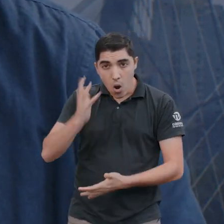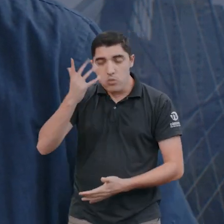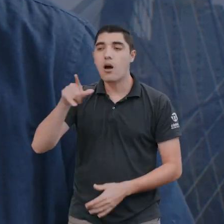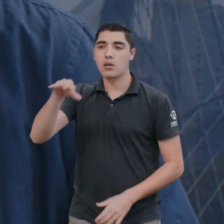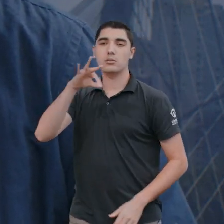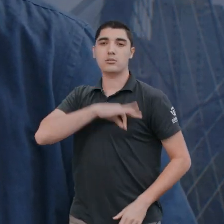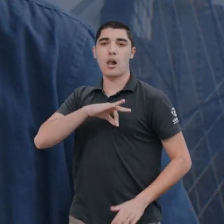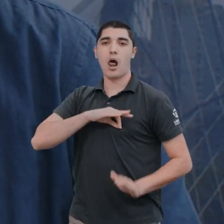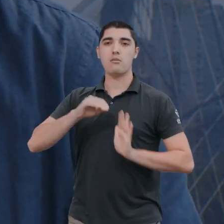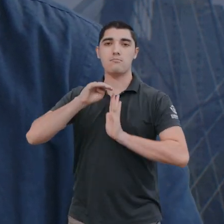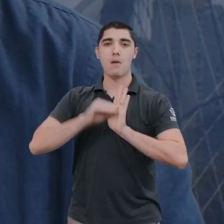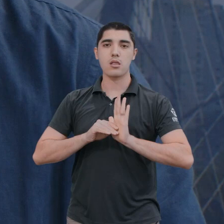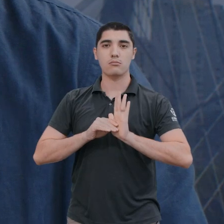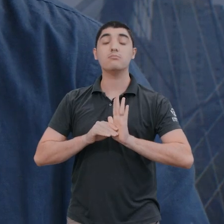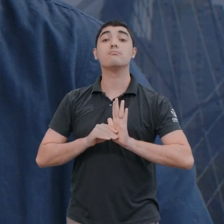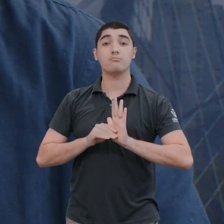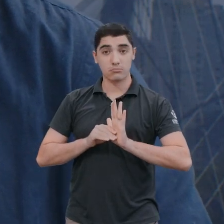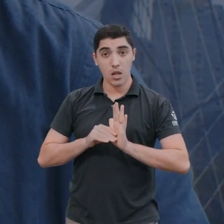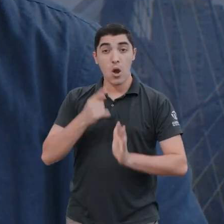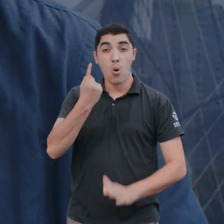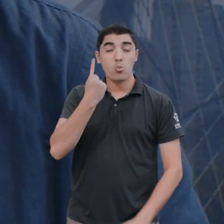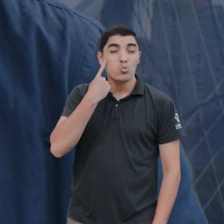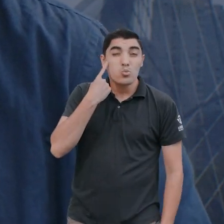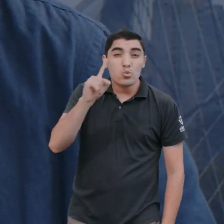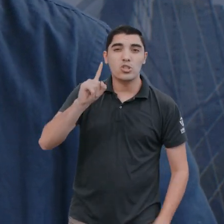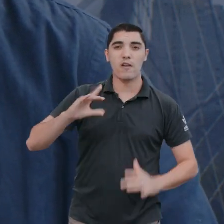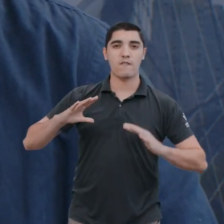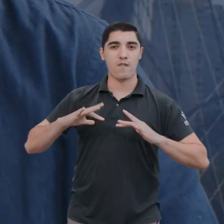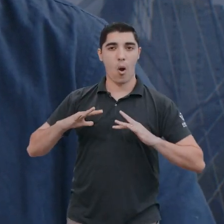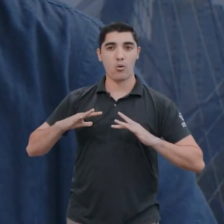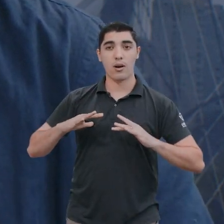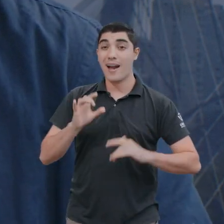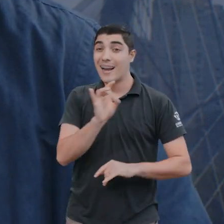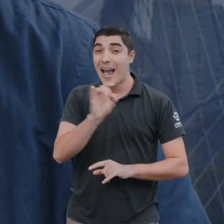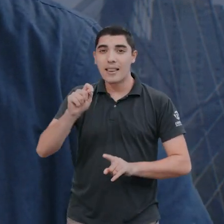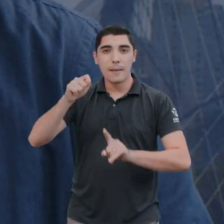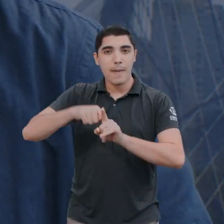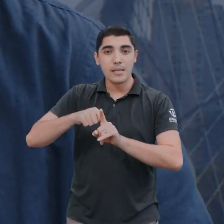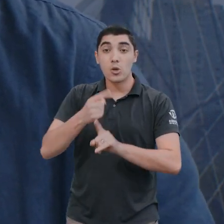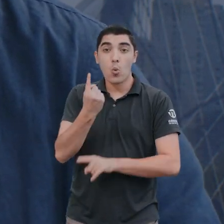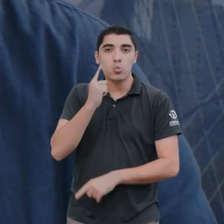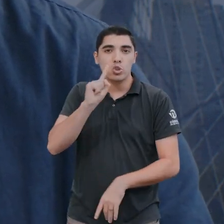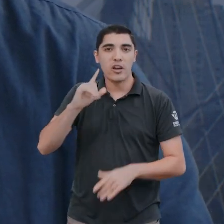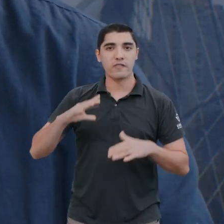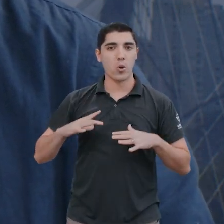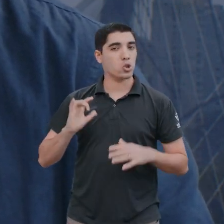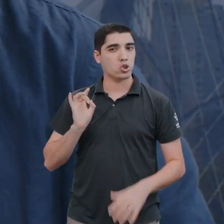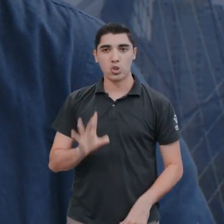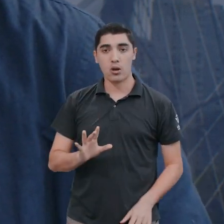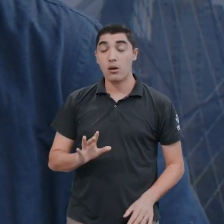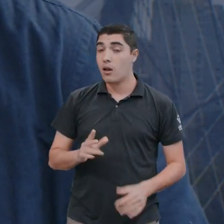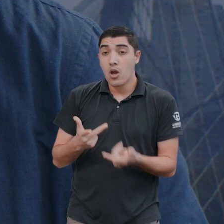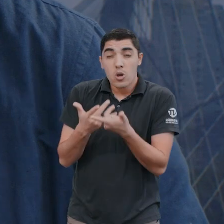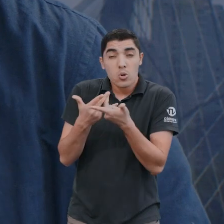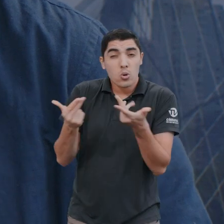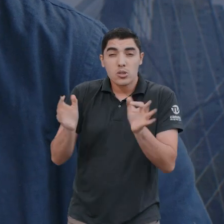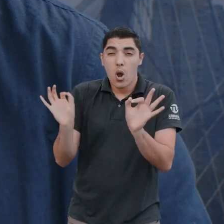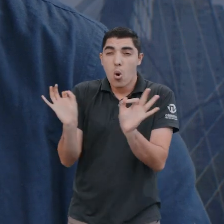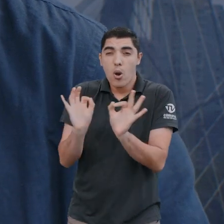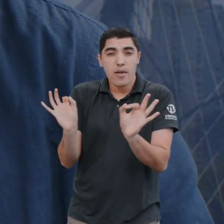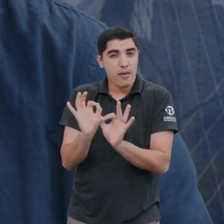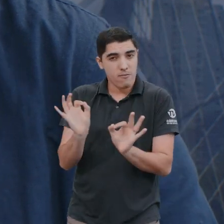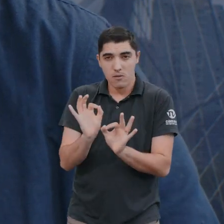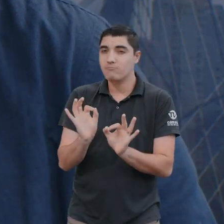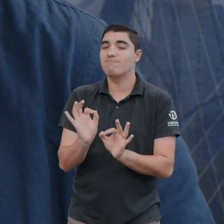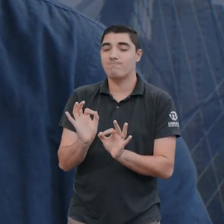era descontado do salário deles, era 1 dia de folga por mês que eles tinham. Então, são condições horríveis, né, de pessoas